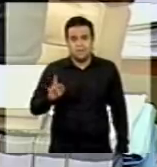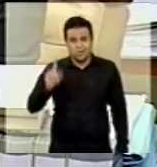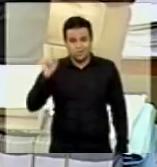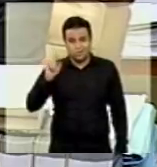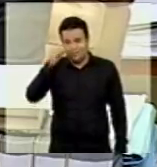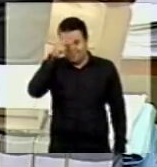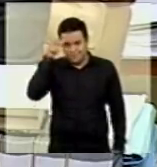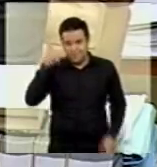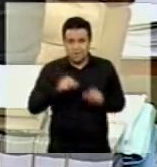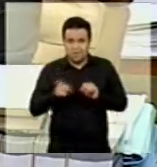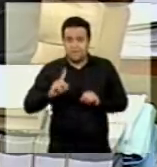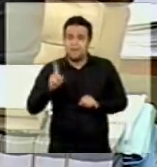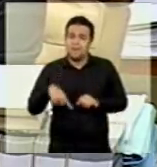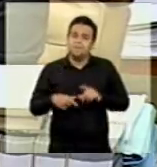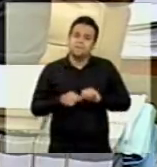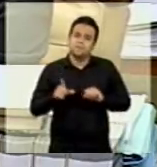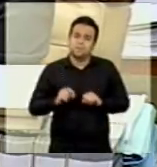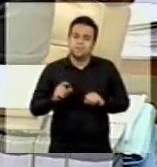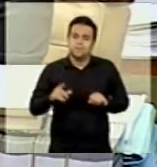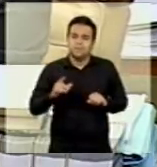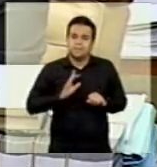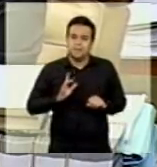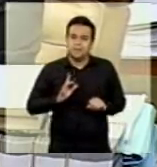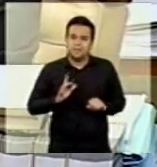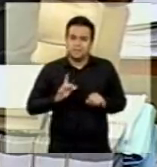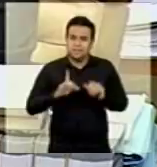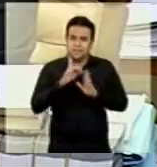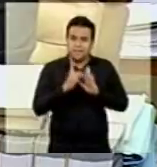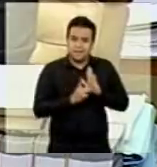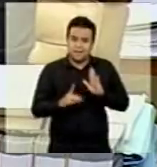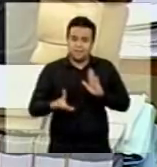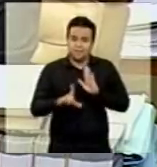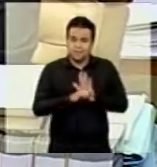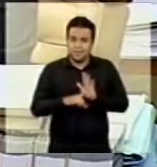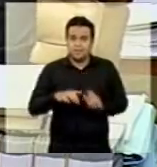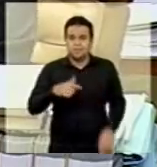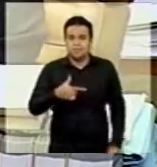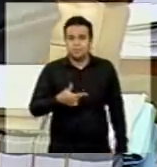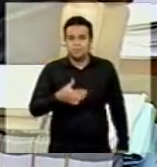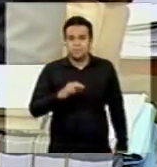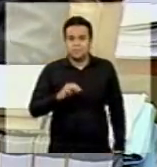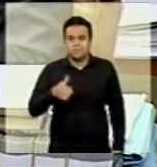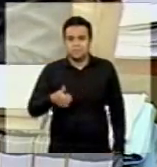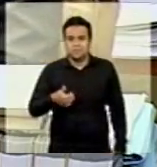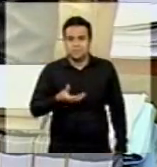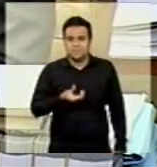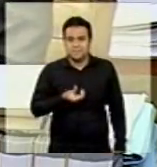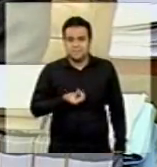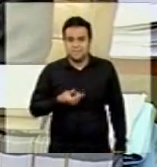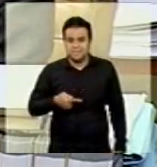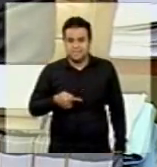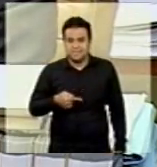com base em alegada transgressão ao Decreto-Lei 201 de 67, as hipóteses